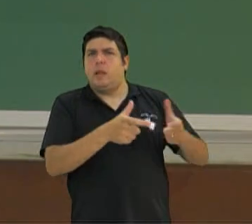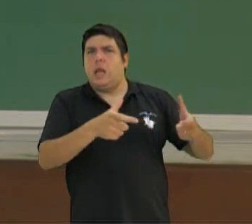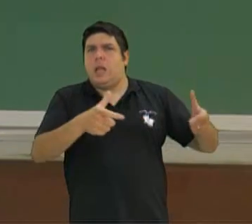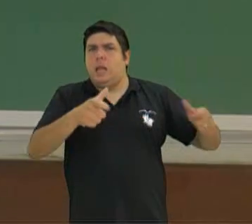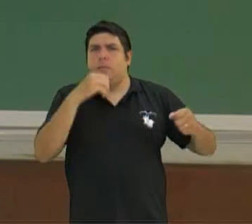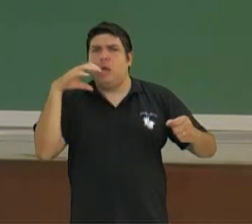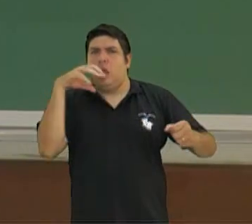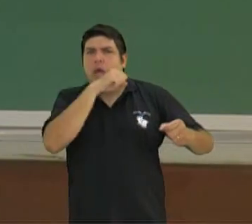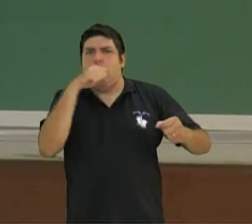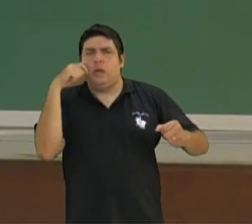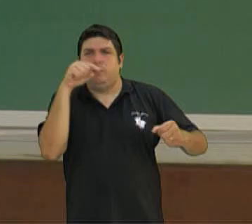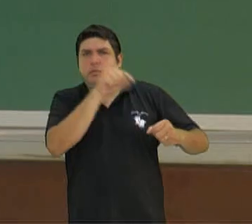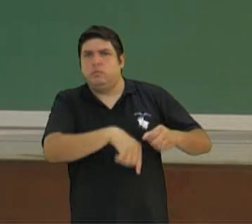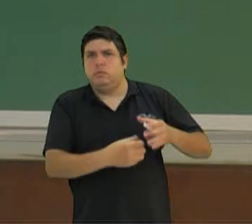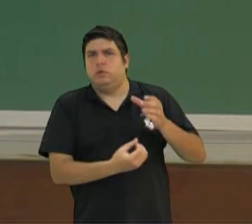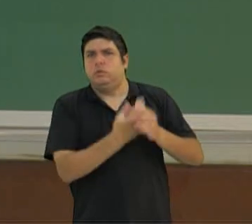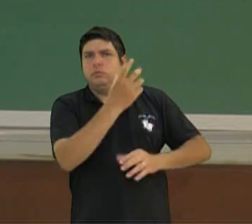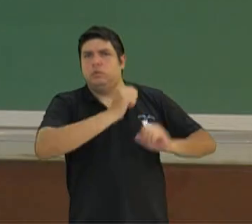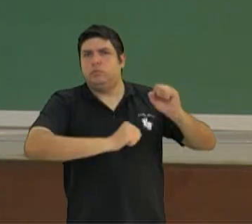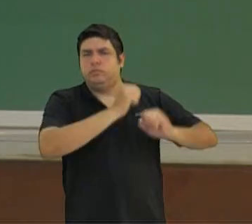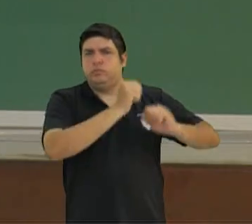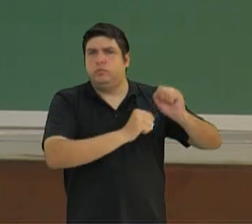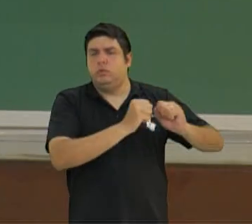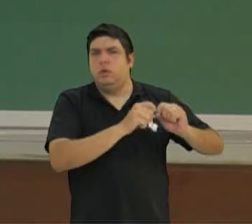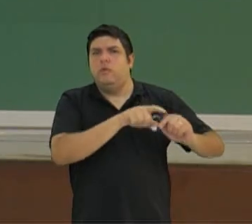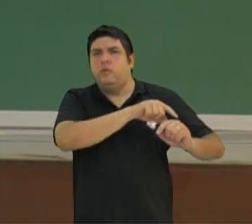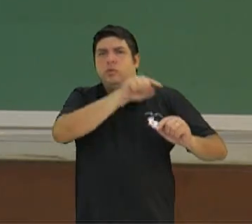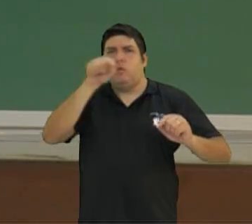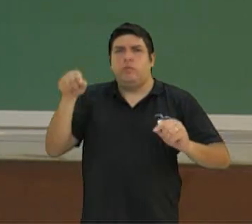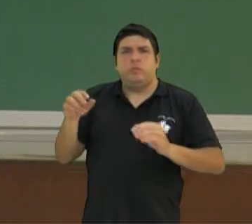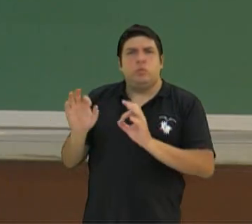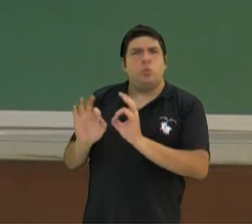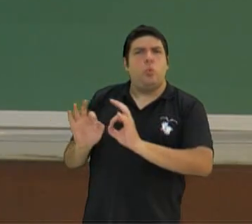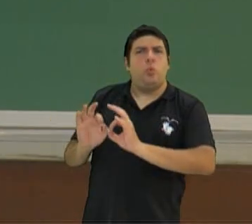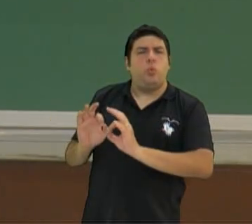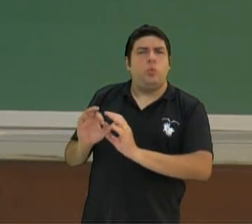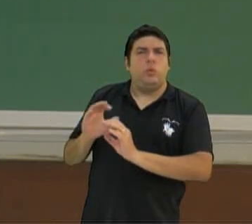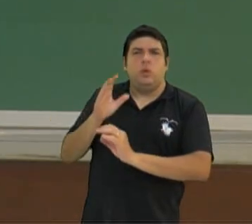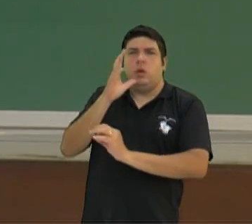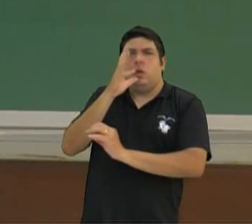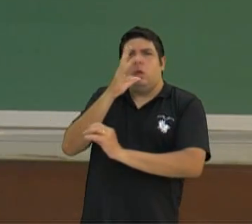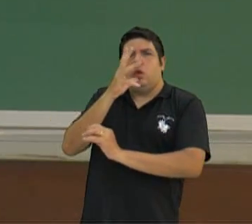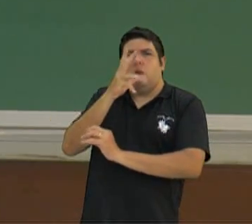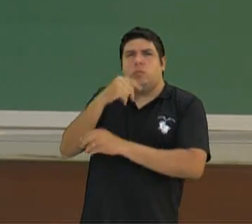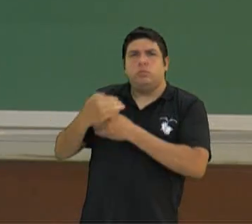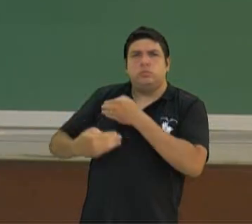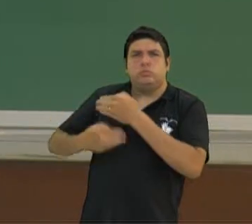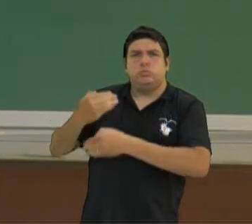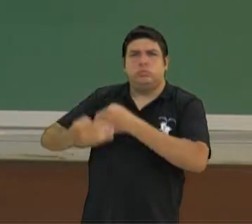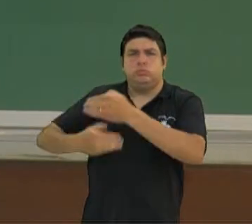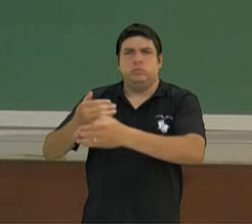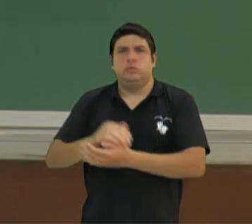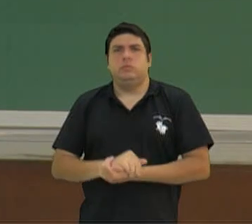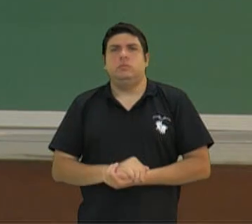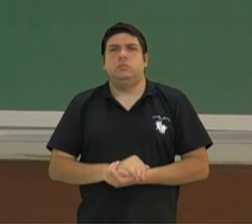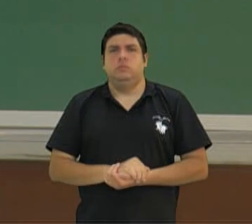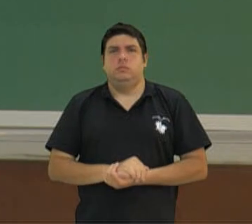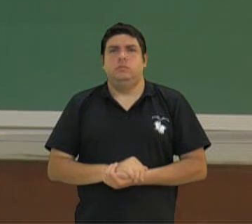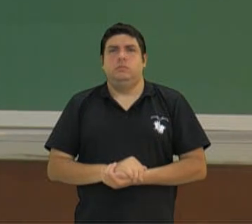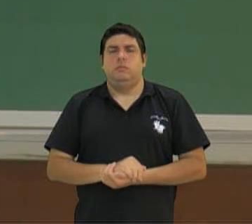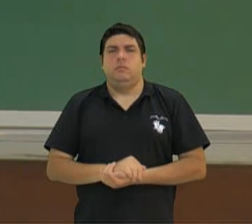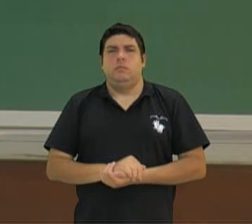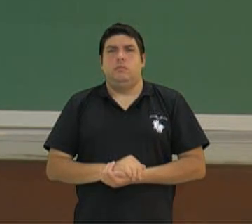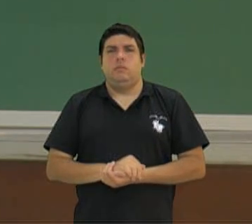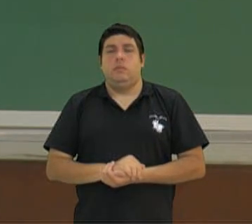desenvolveu primeiro. Isso se reflete ao longo do processo de industrialização do Brasil, certo? Parte do lucro obtido com